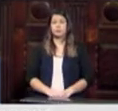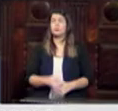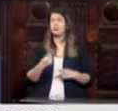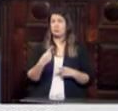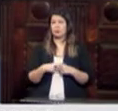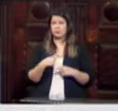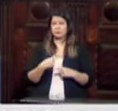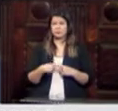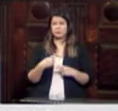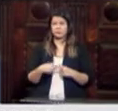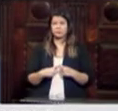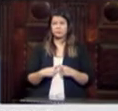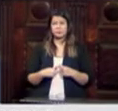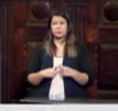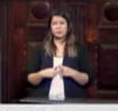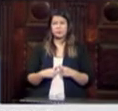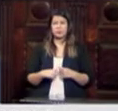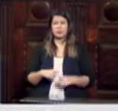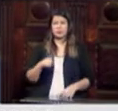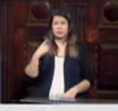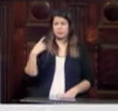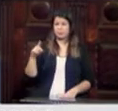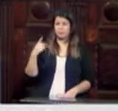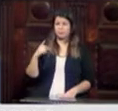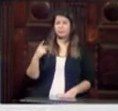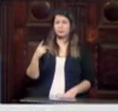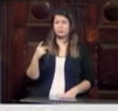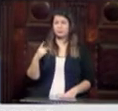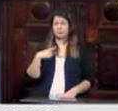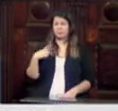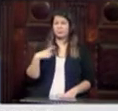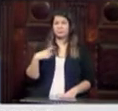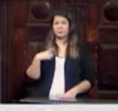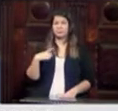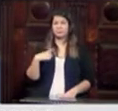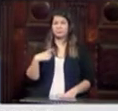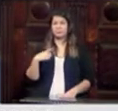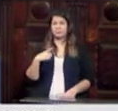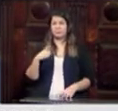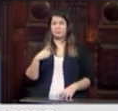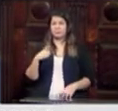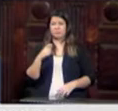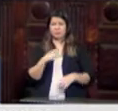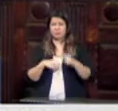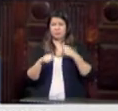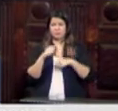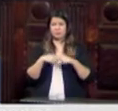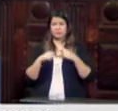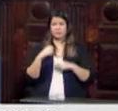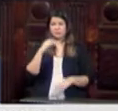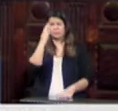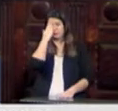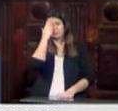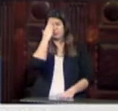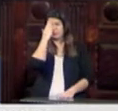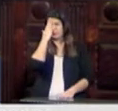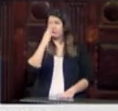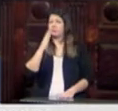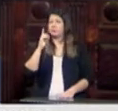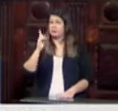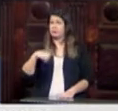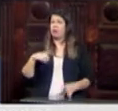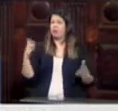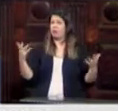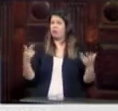Porque o parlamento, como a origem do nome já diz, é a arte de parlamentar,